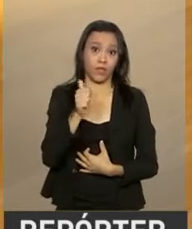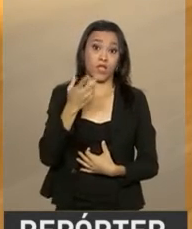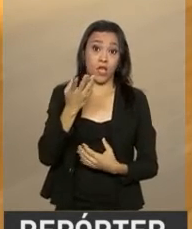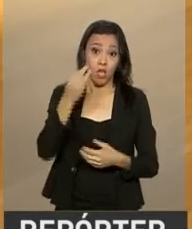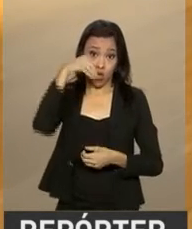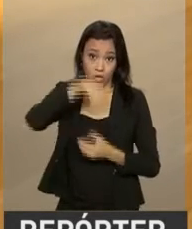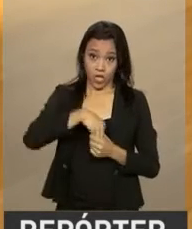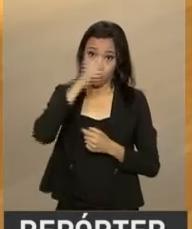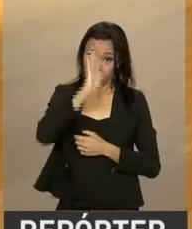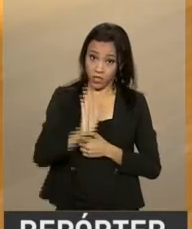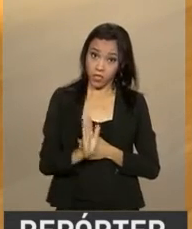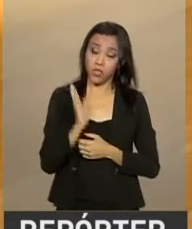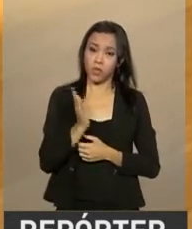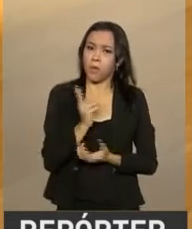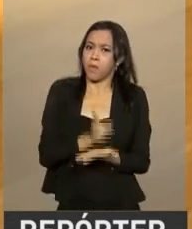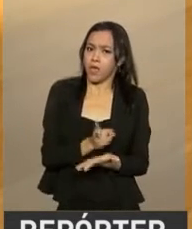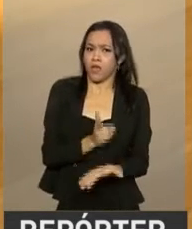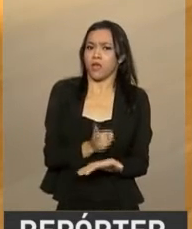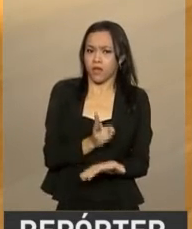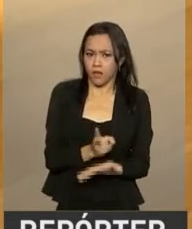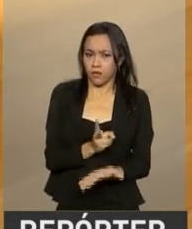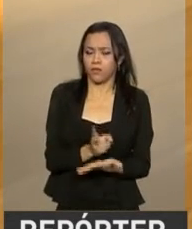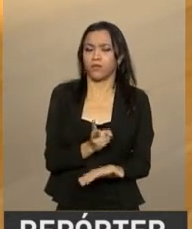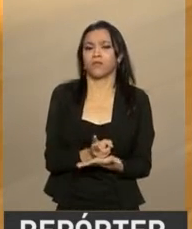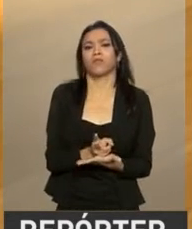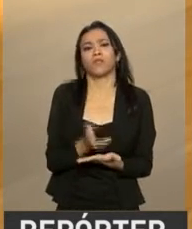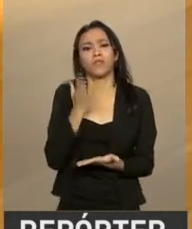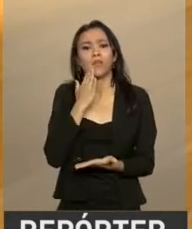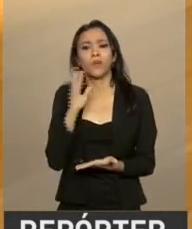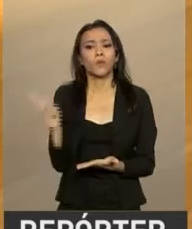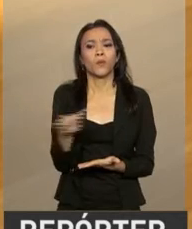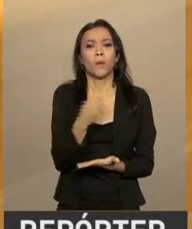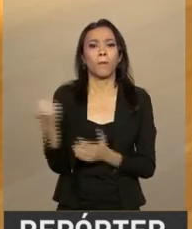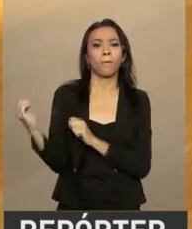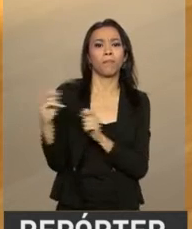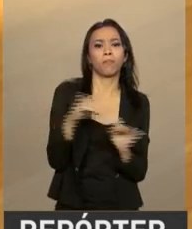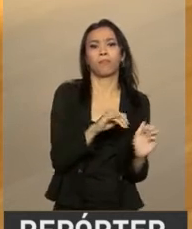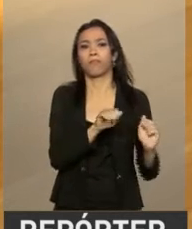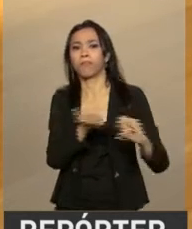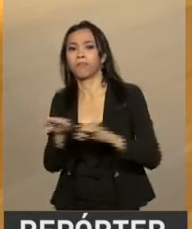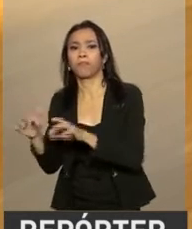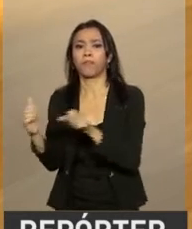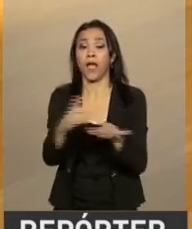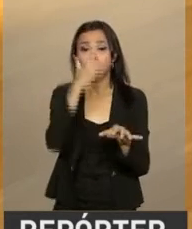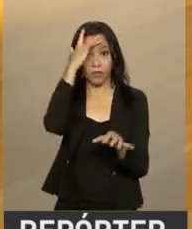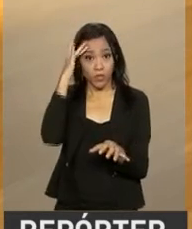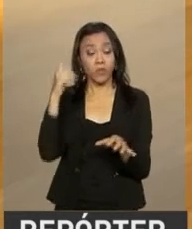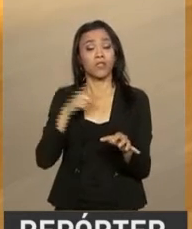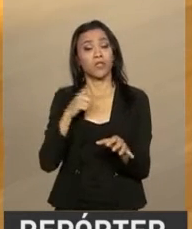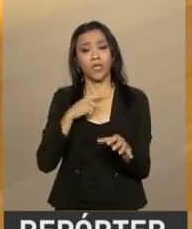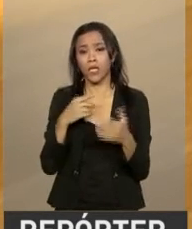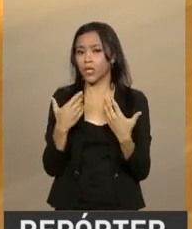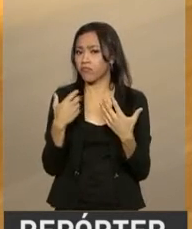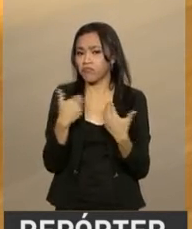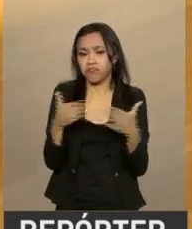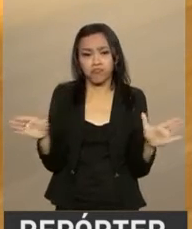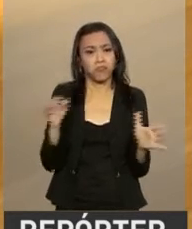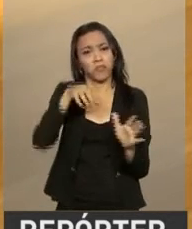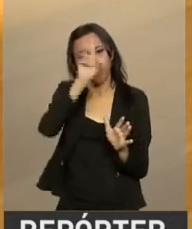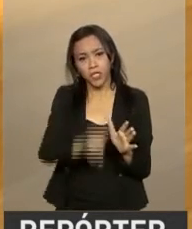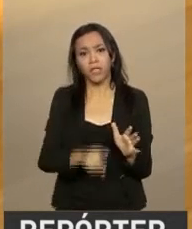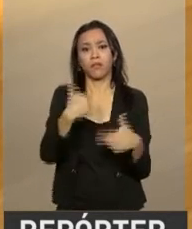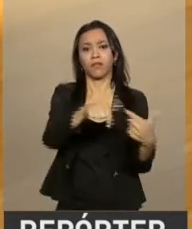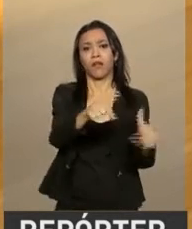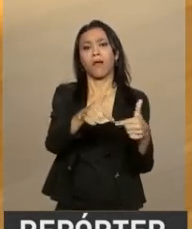país, mesmo antes do reconhecimento de sua condição migratória, os refugiados têm acesso universal a emprego e a